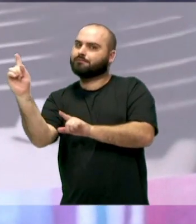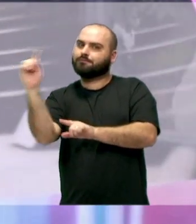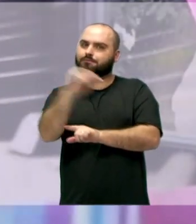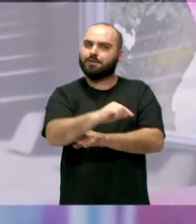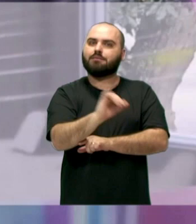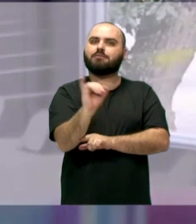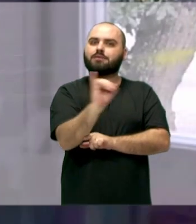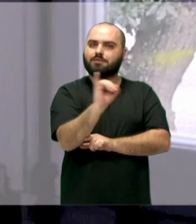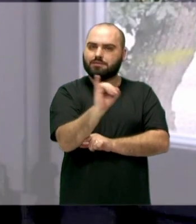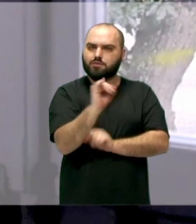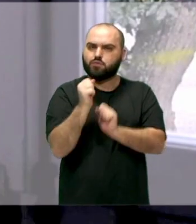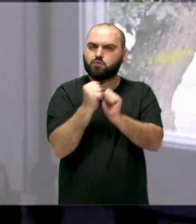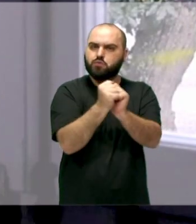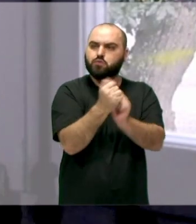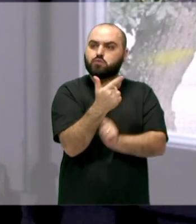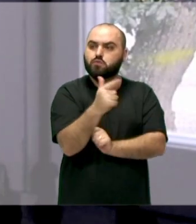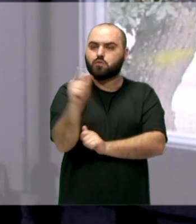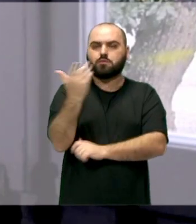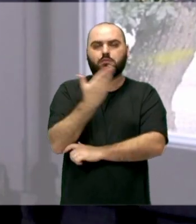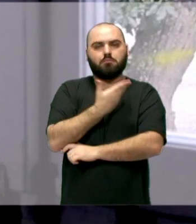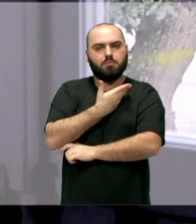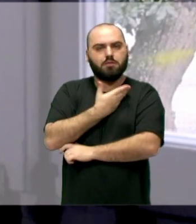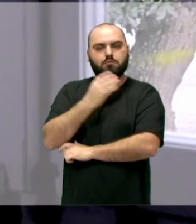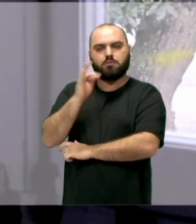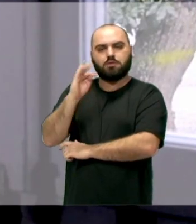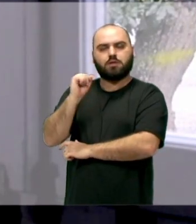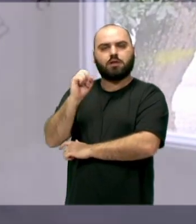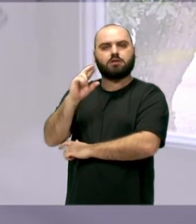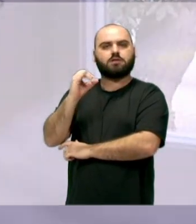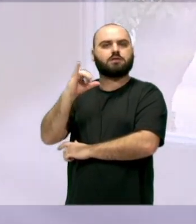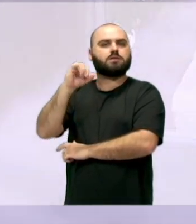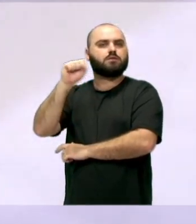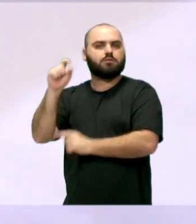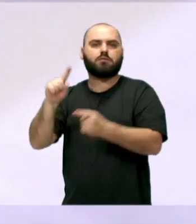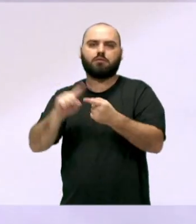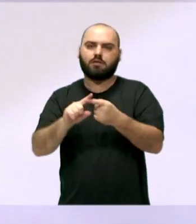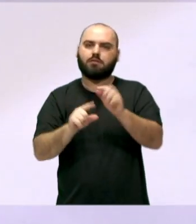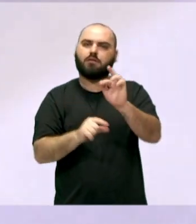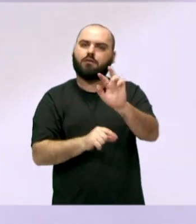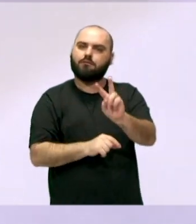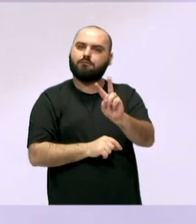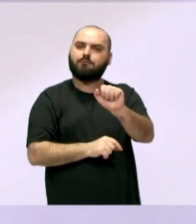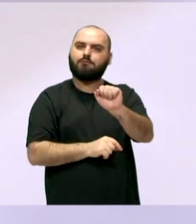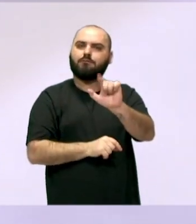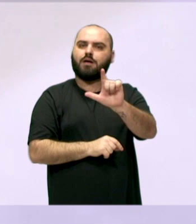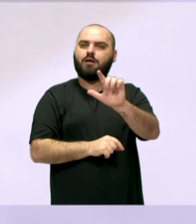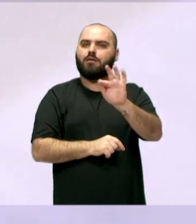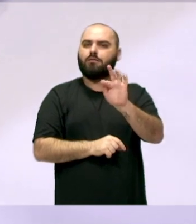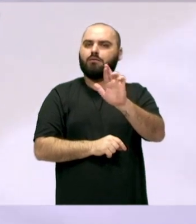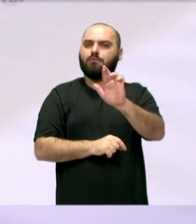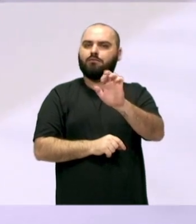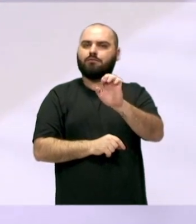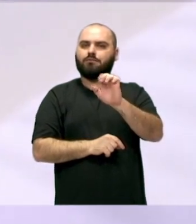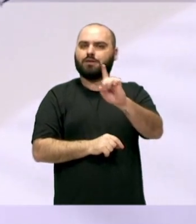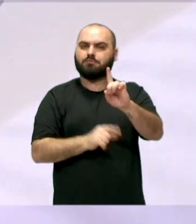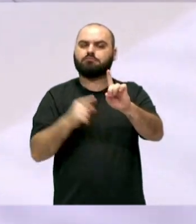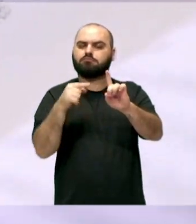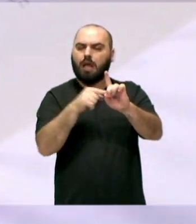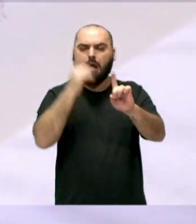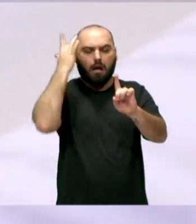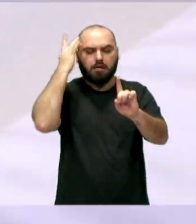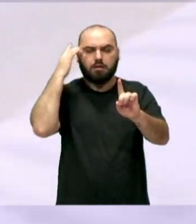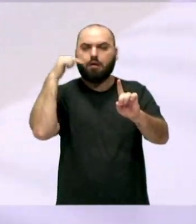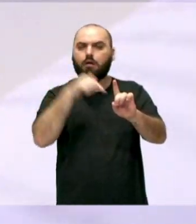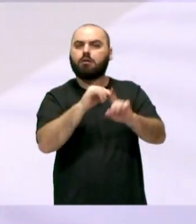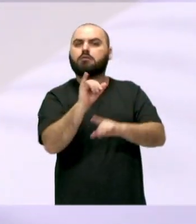colegas e músicos Tarcísio Custódio, o caçula, e Walfried Hedel, o fofo. Eles acreditavam que aqui as pessoas tinham a cabeça mais